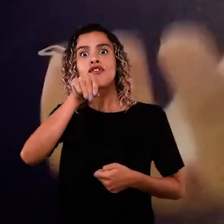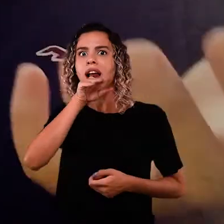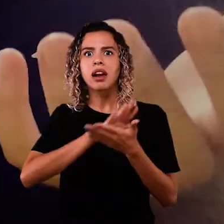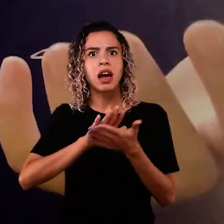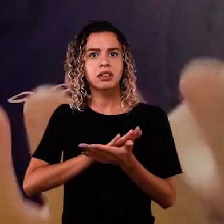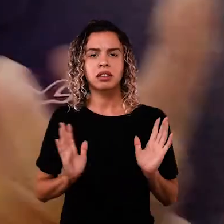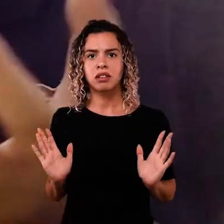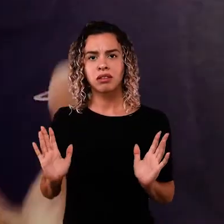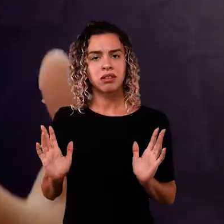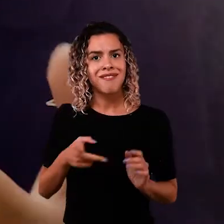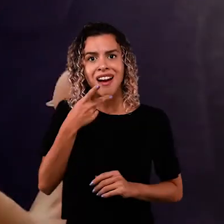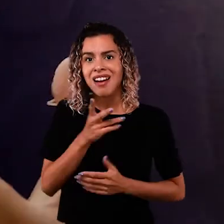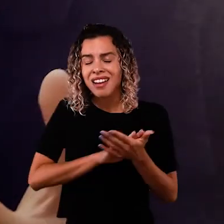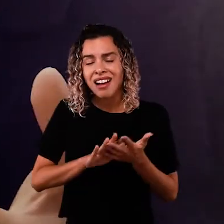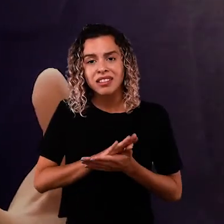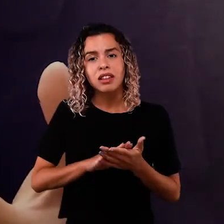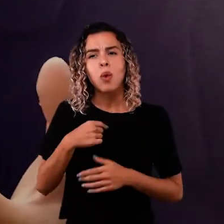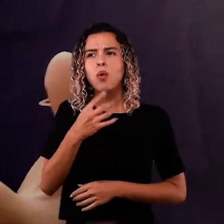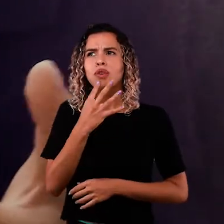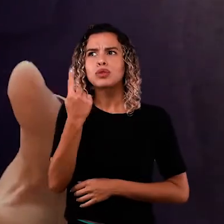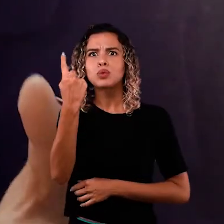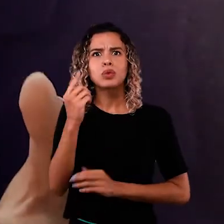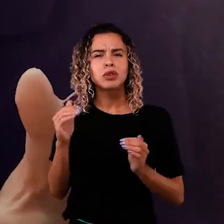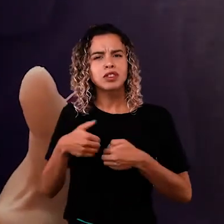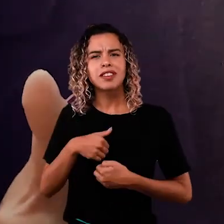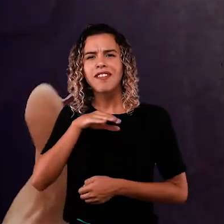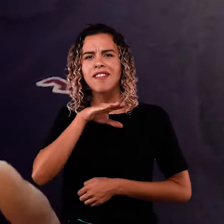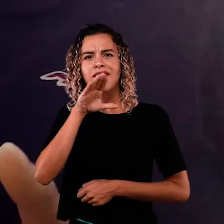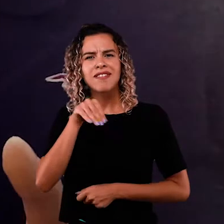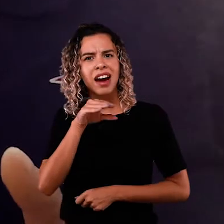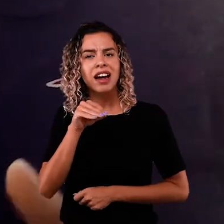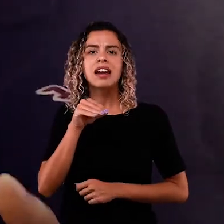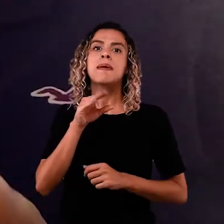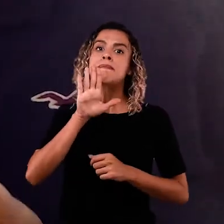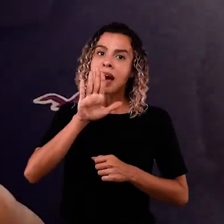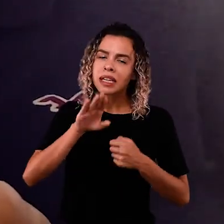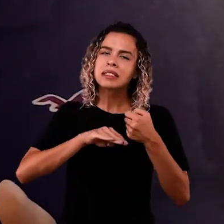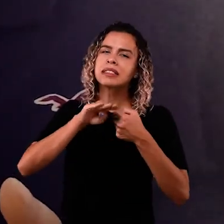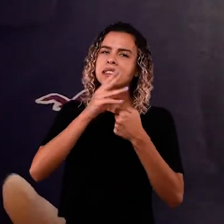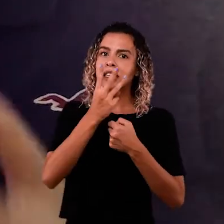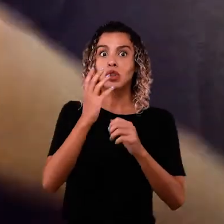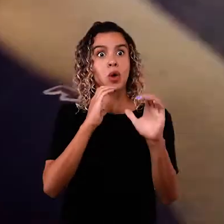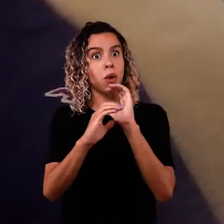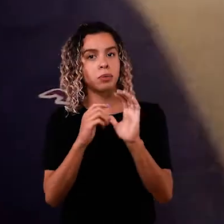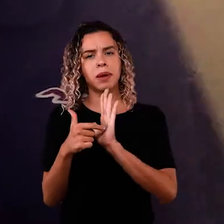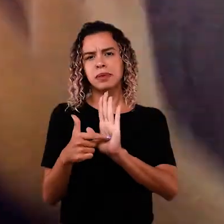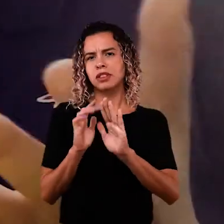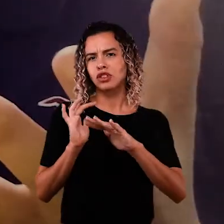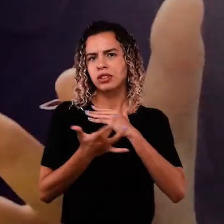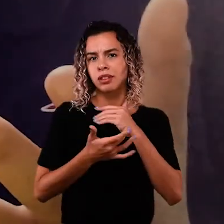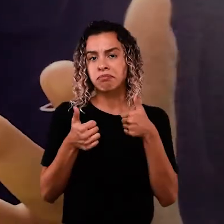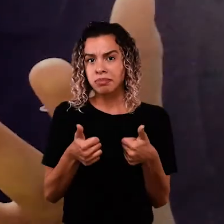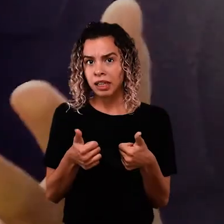são verbais. Eu só conheço um autista que é verbal, que é severo, que ele é comunicativo e se apresenta